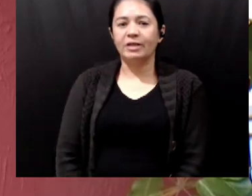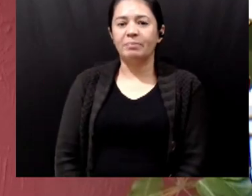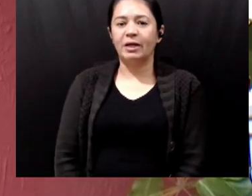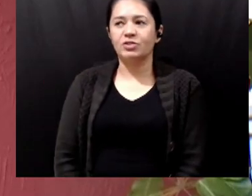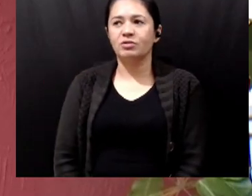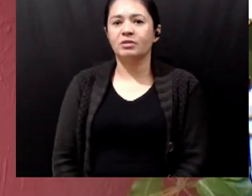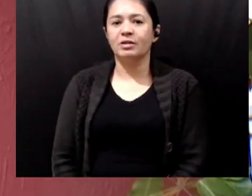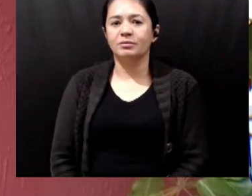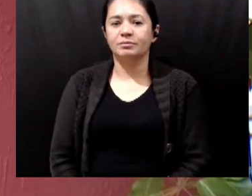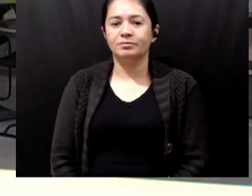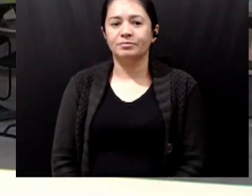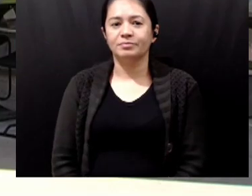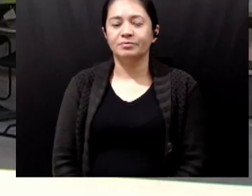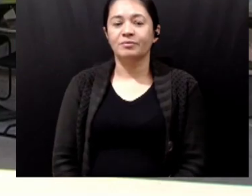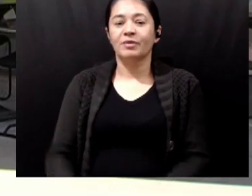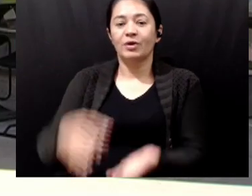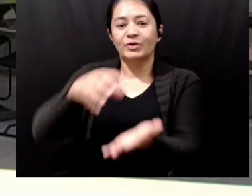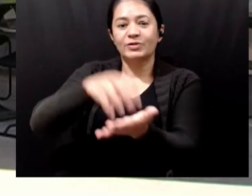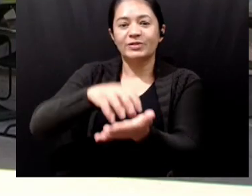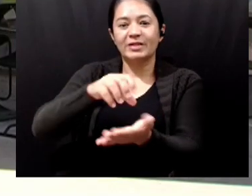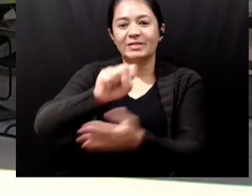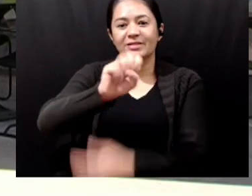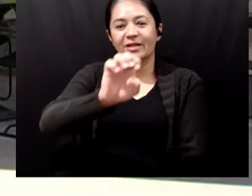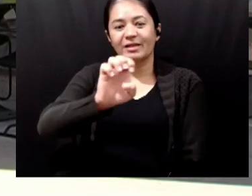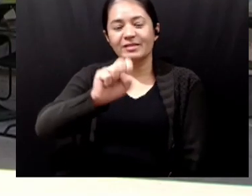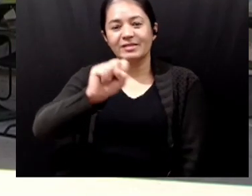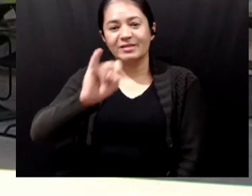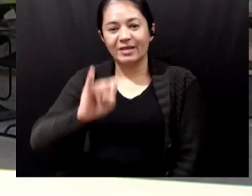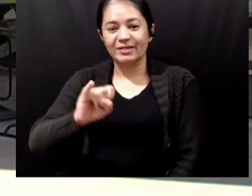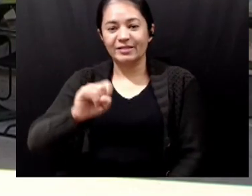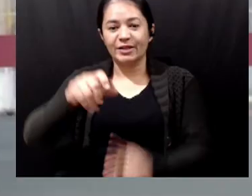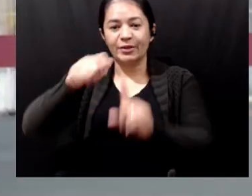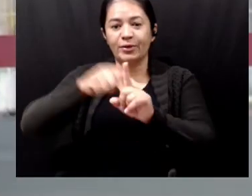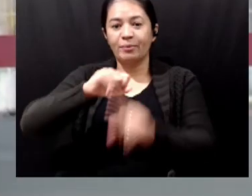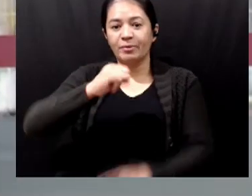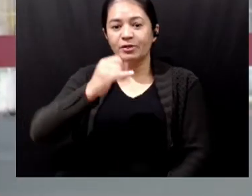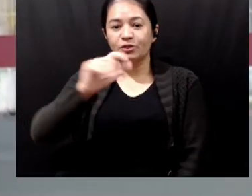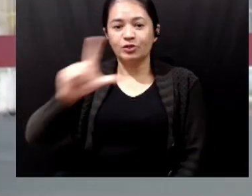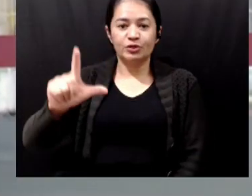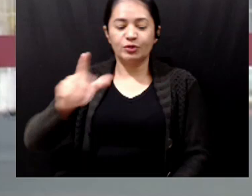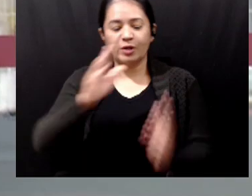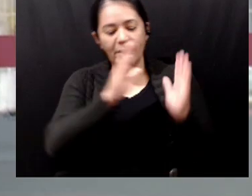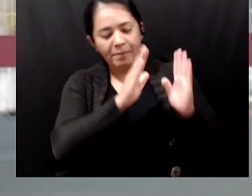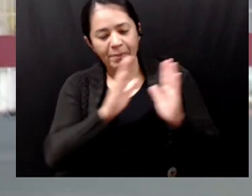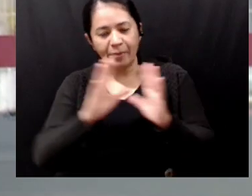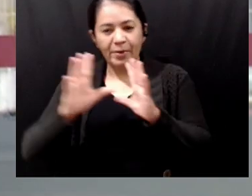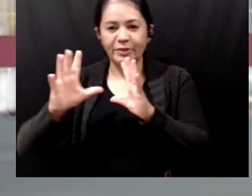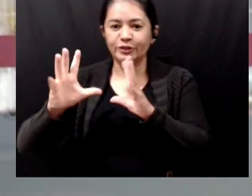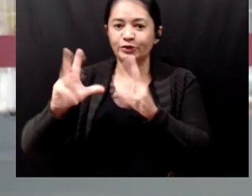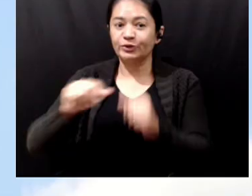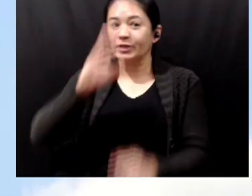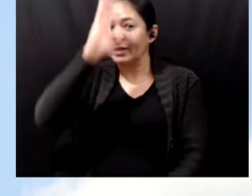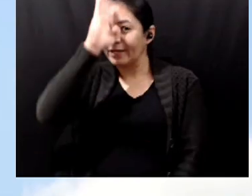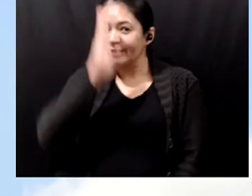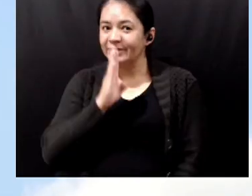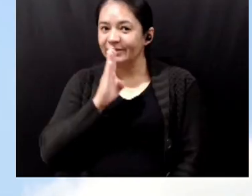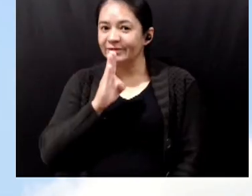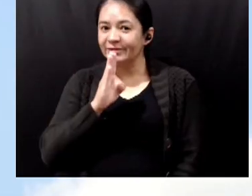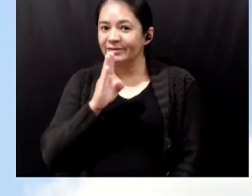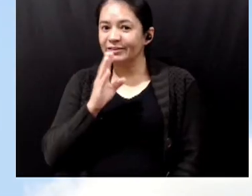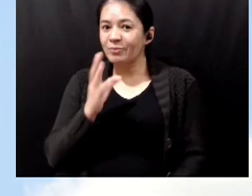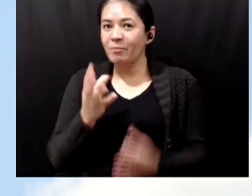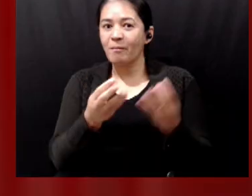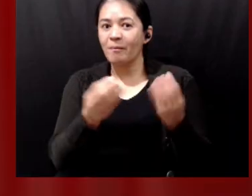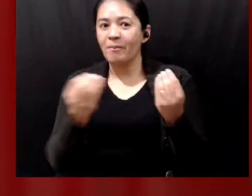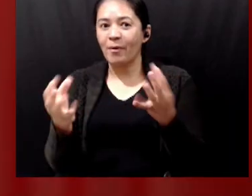Centro Cultural SESI Campinas, no mês de julho, está com uma programação totalmente gratuita, recheada de atrações de